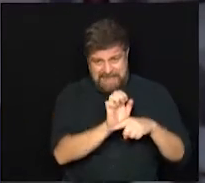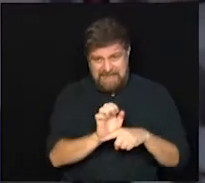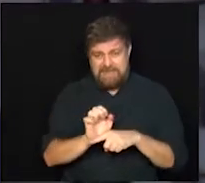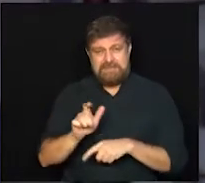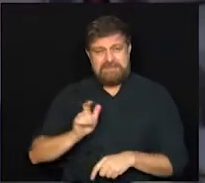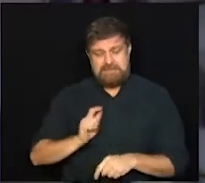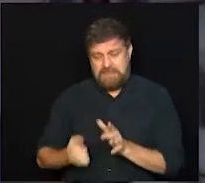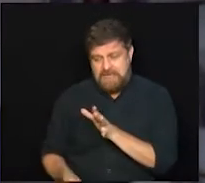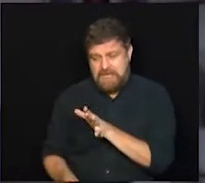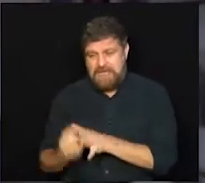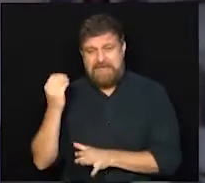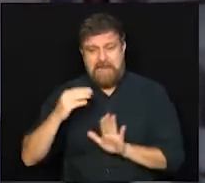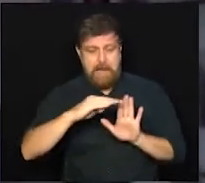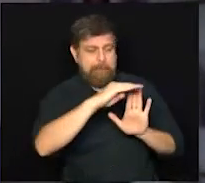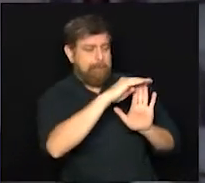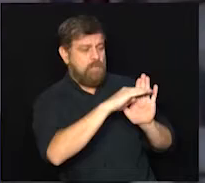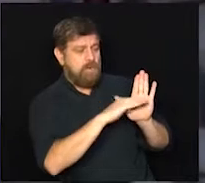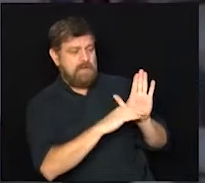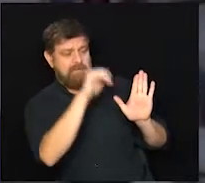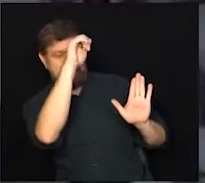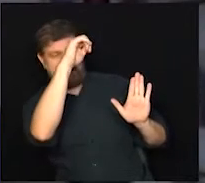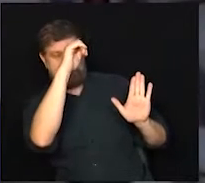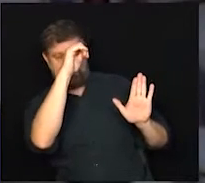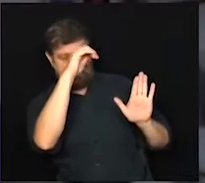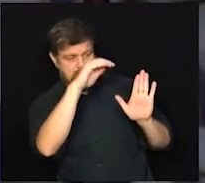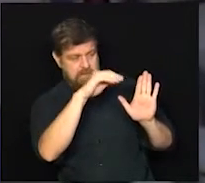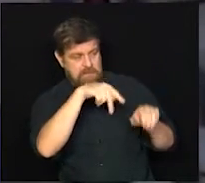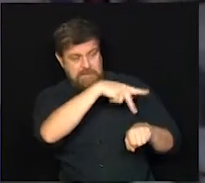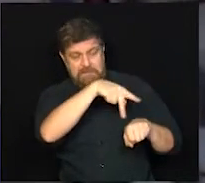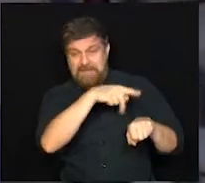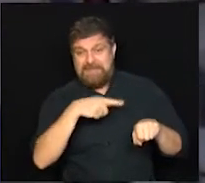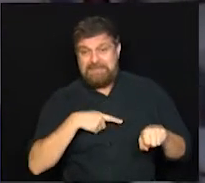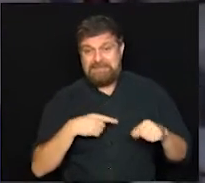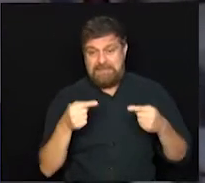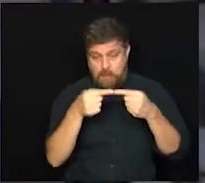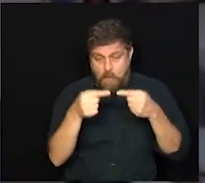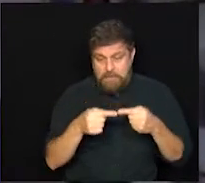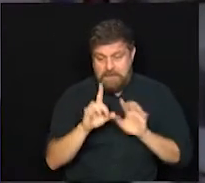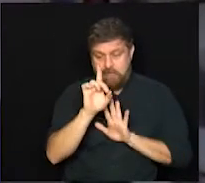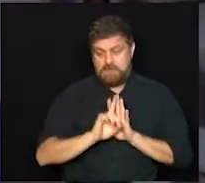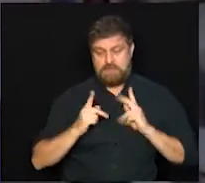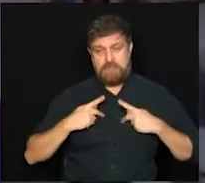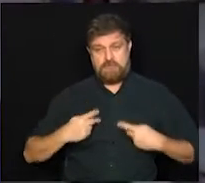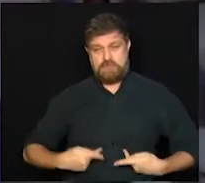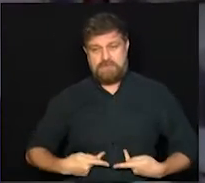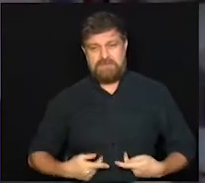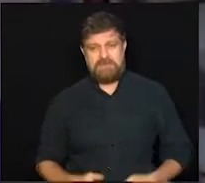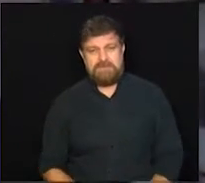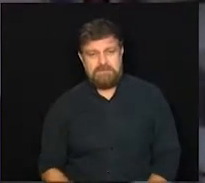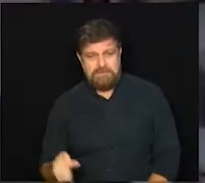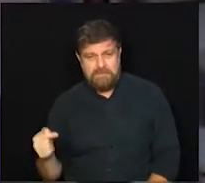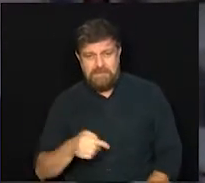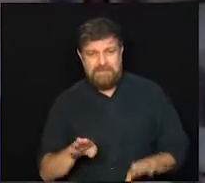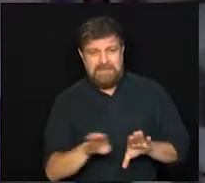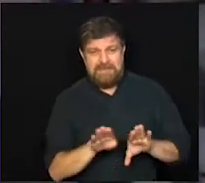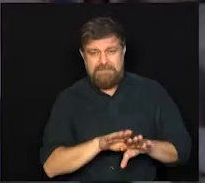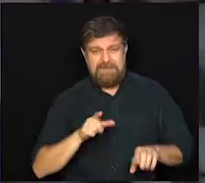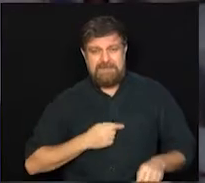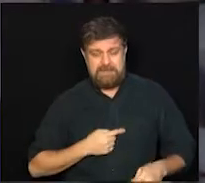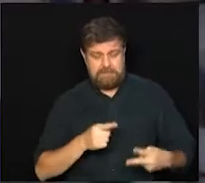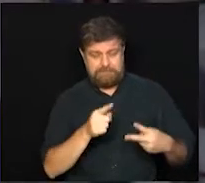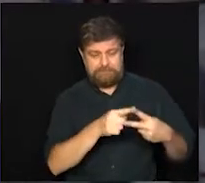construir programas nacionais de direitos humanos. Né? E também ela inova em duas